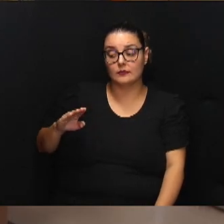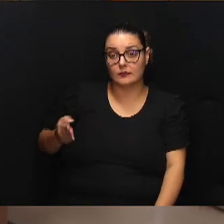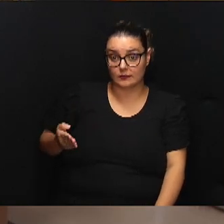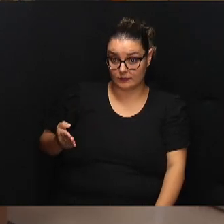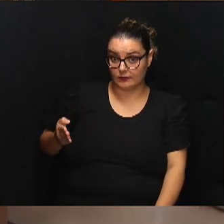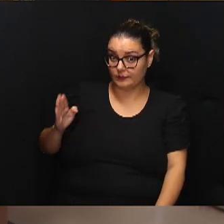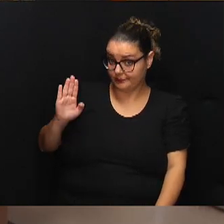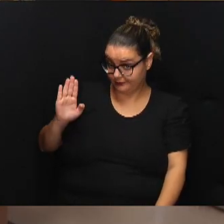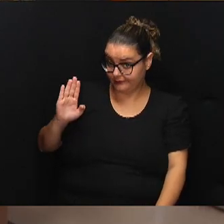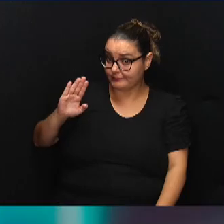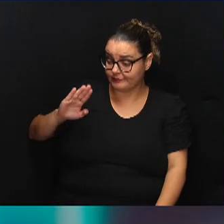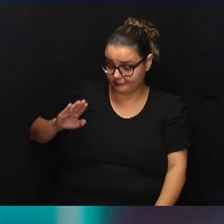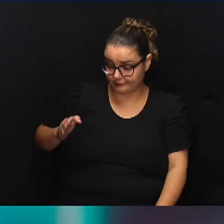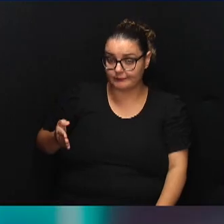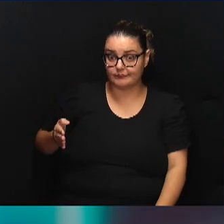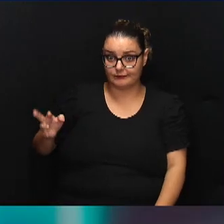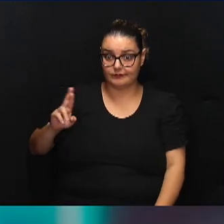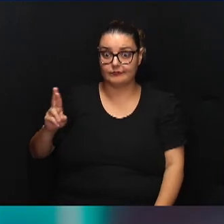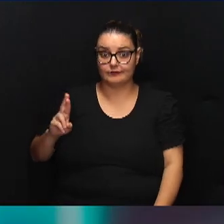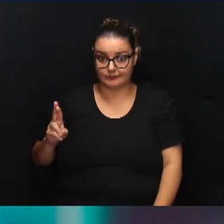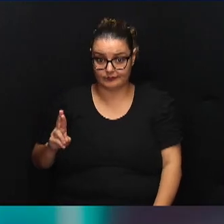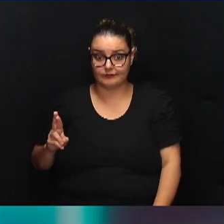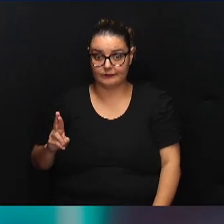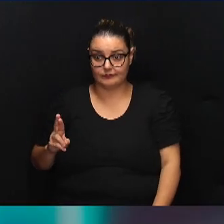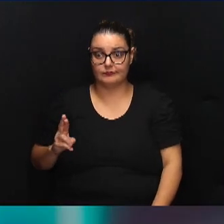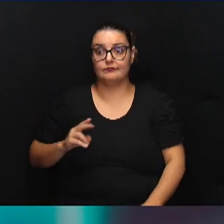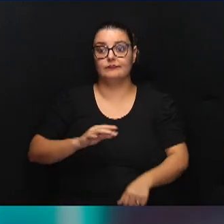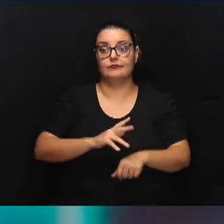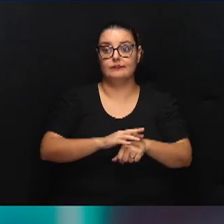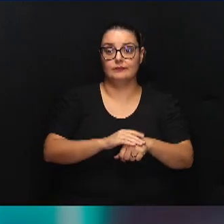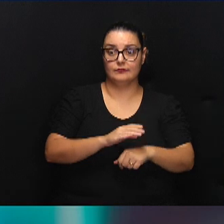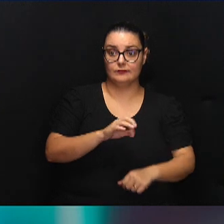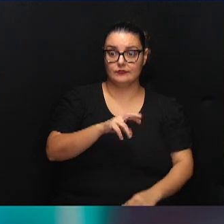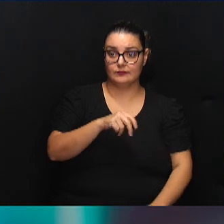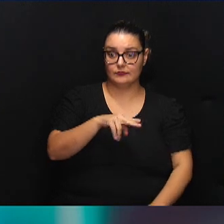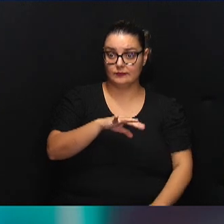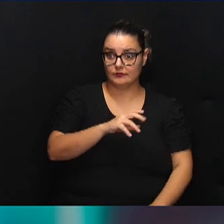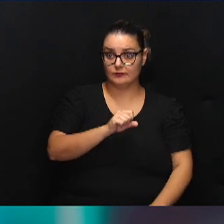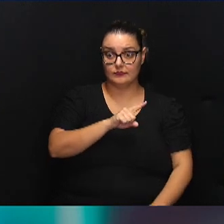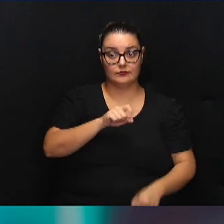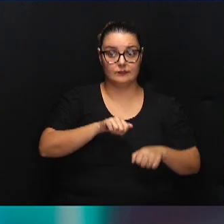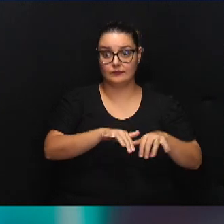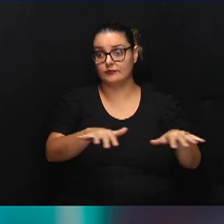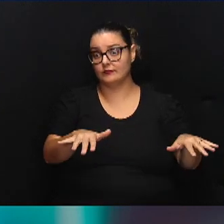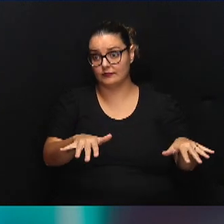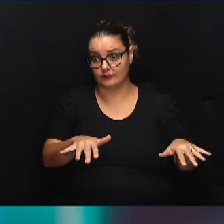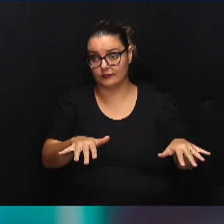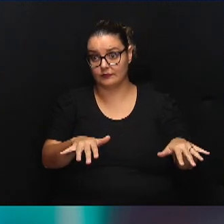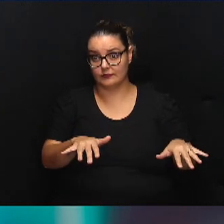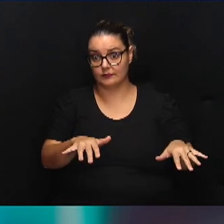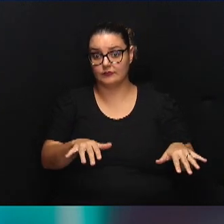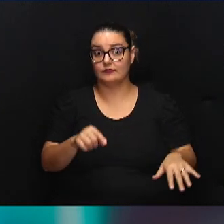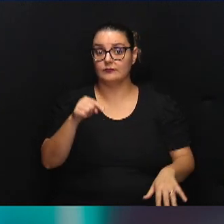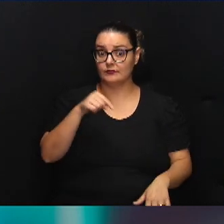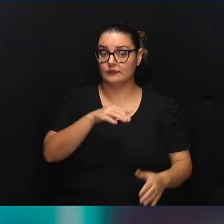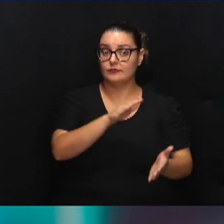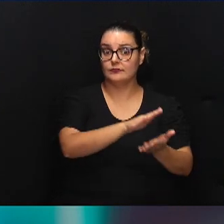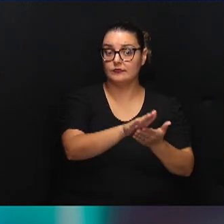reais em saúde, em doenças crônicas não transmissíveis, tá? Sendo que deste